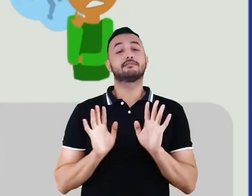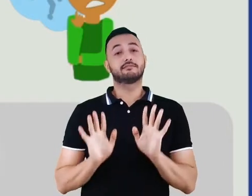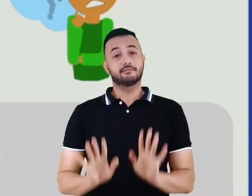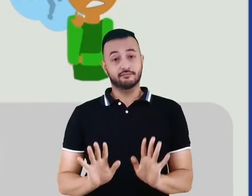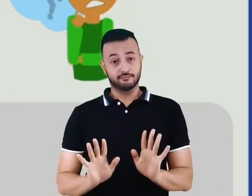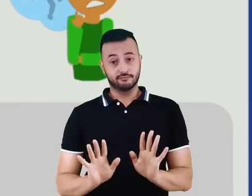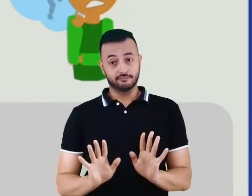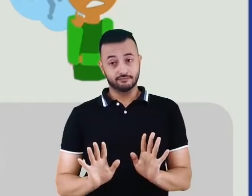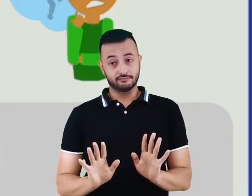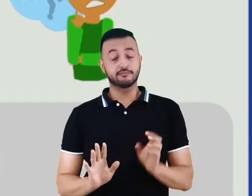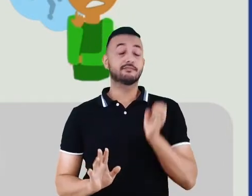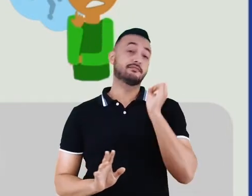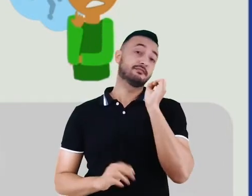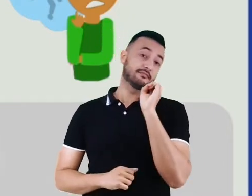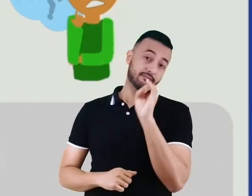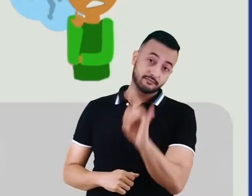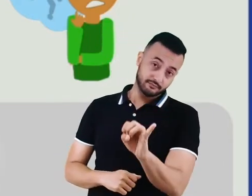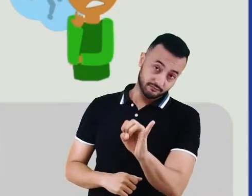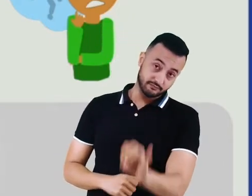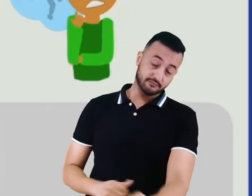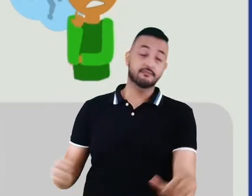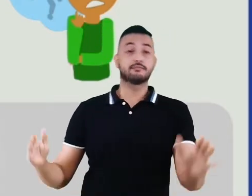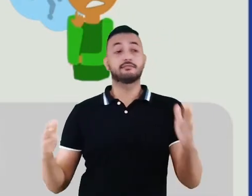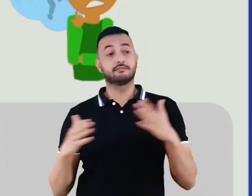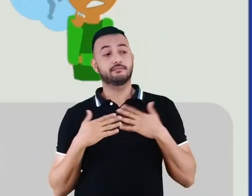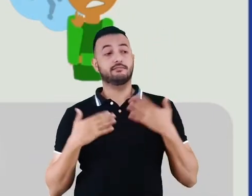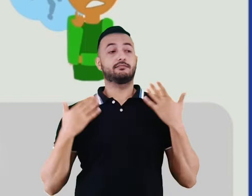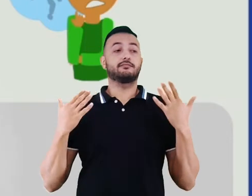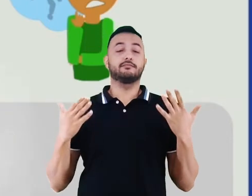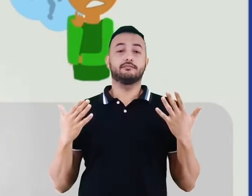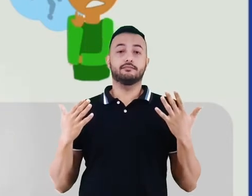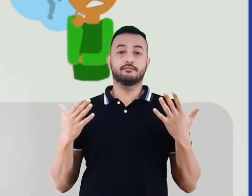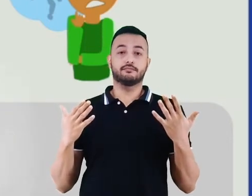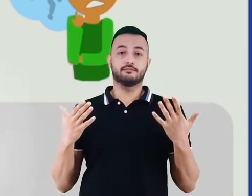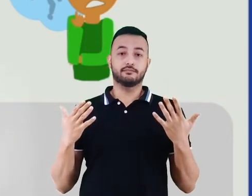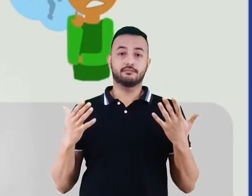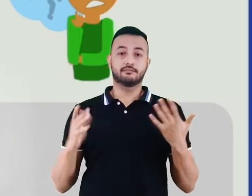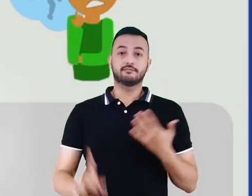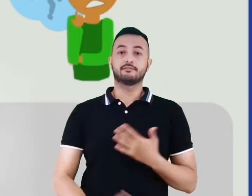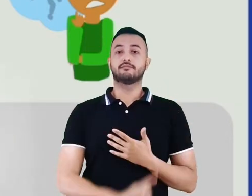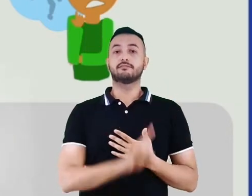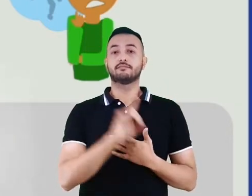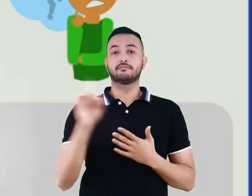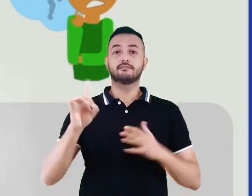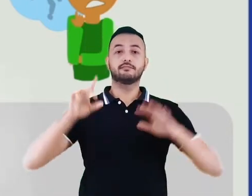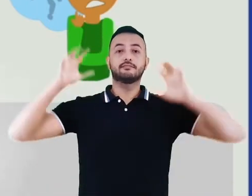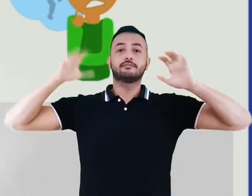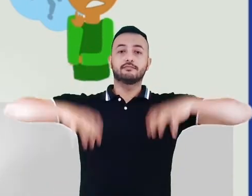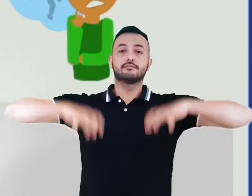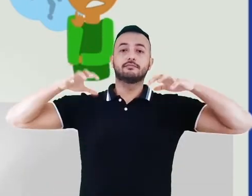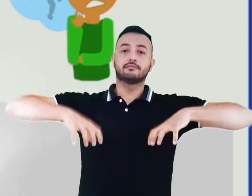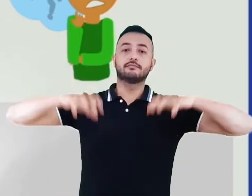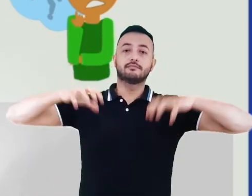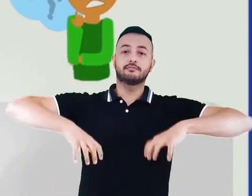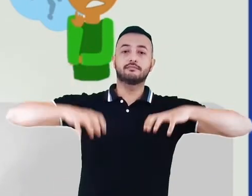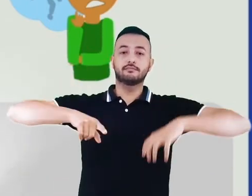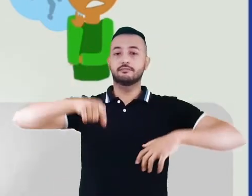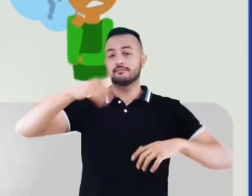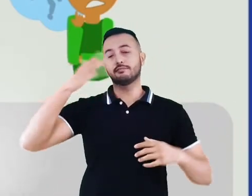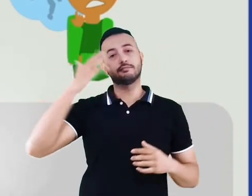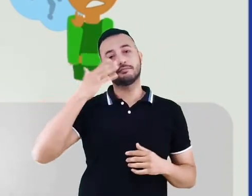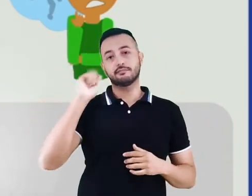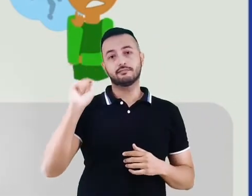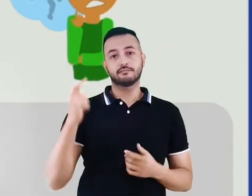Mas e se, de repente, o dia for chuvoso e você não vê o sol?